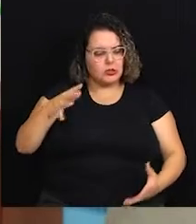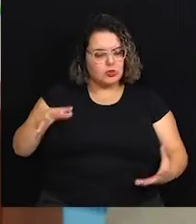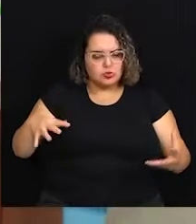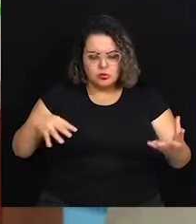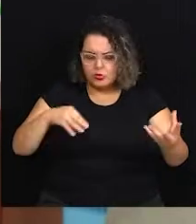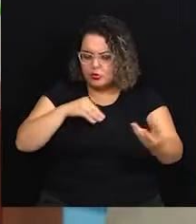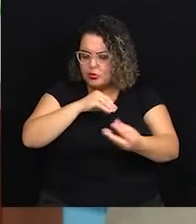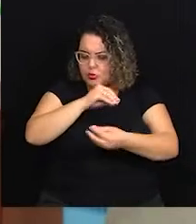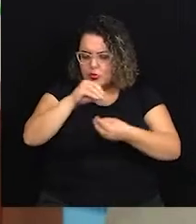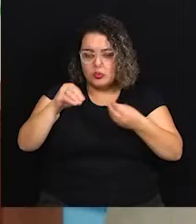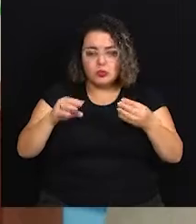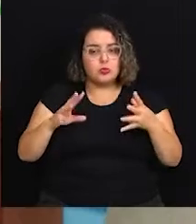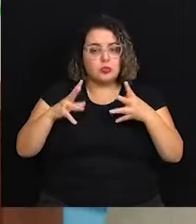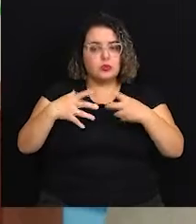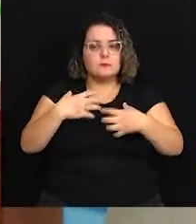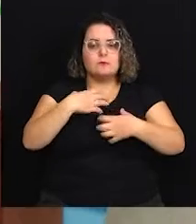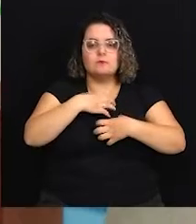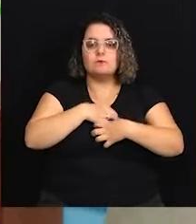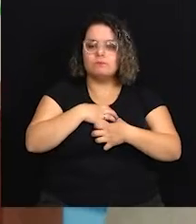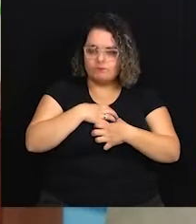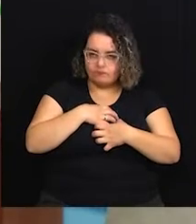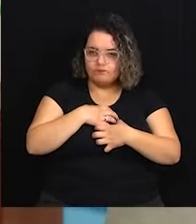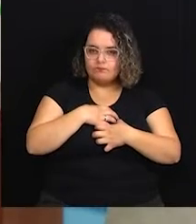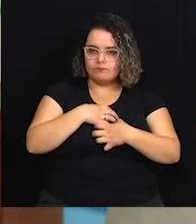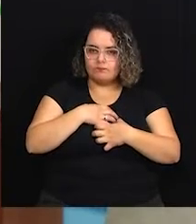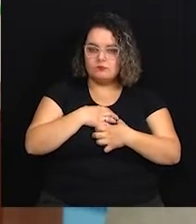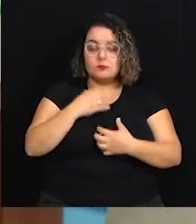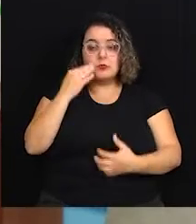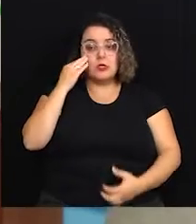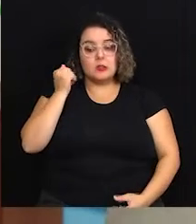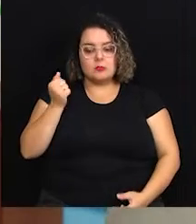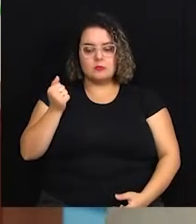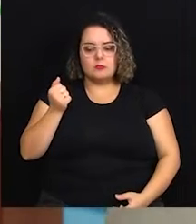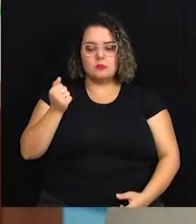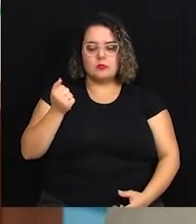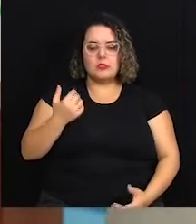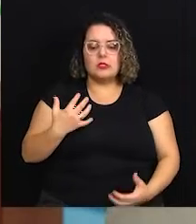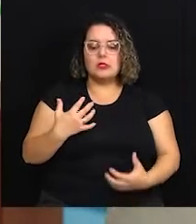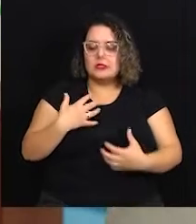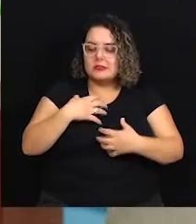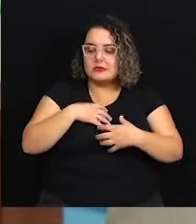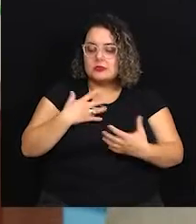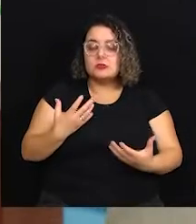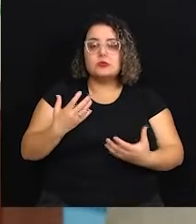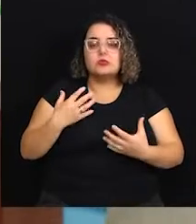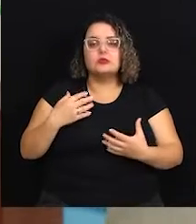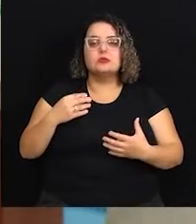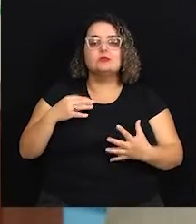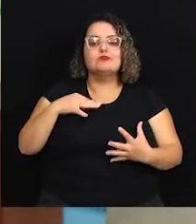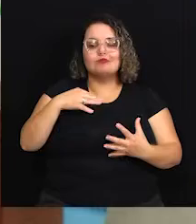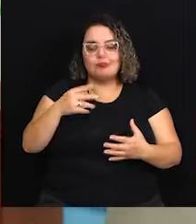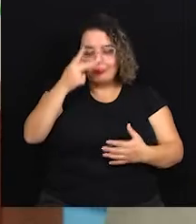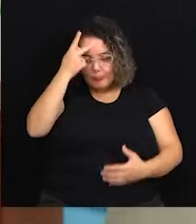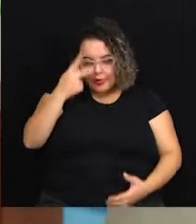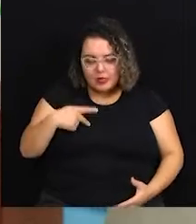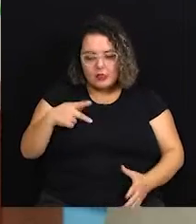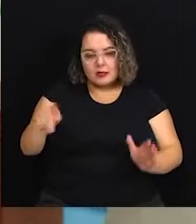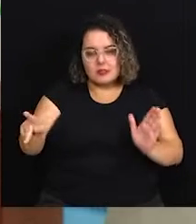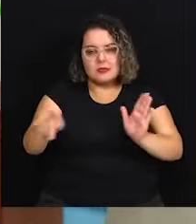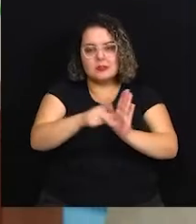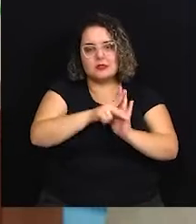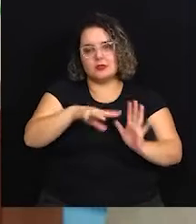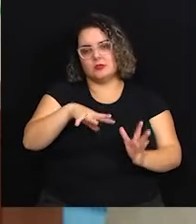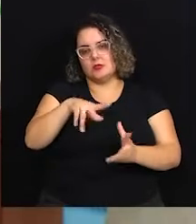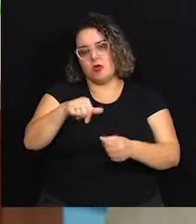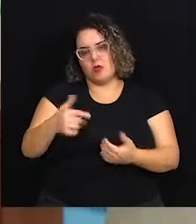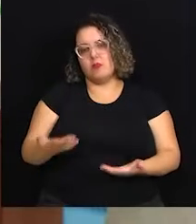todos os sentidos, né? Para a pessoa se localizar, se sentir no mundo. Então, eu precisava de um espaço para ele, de uma